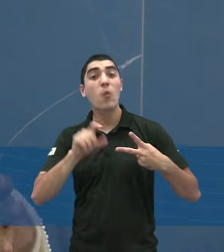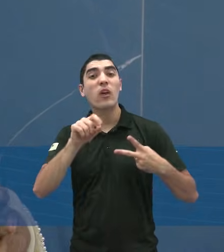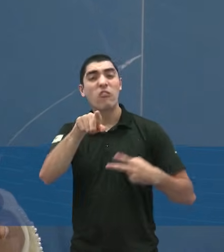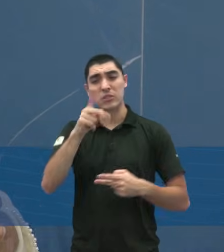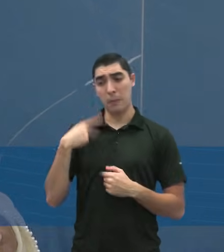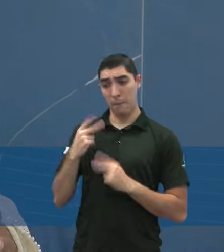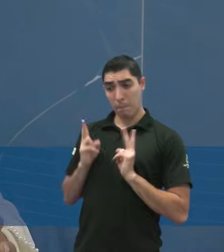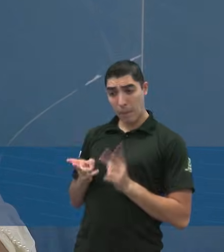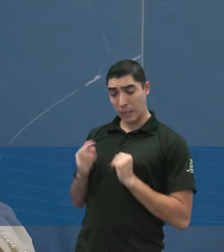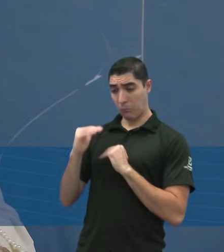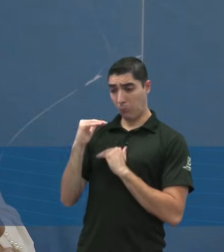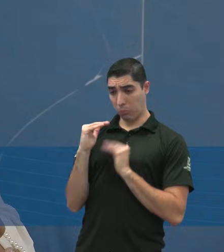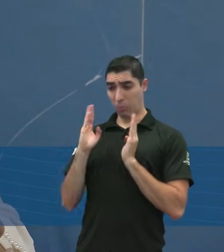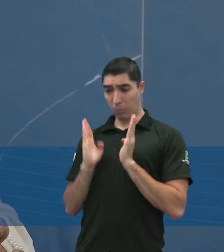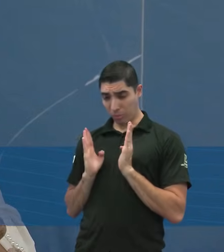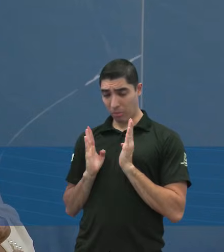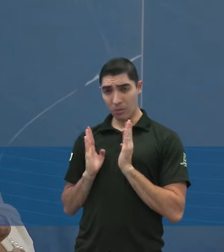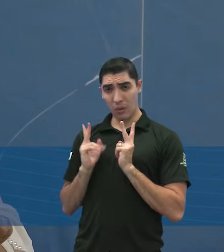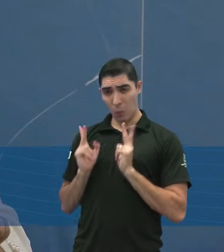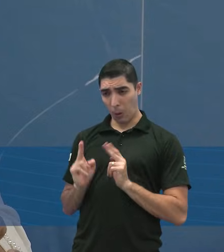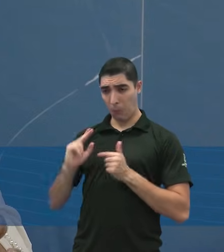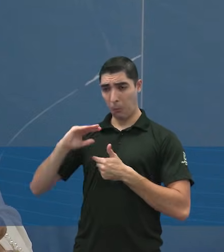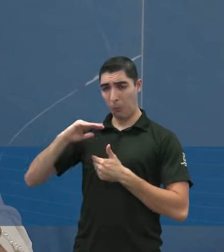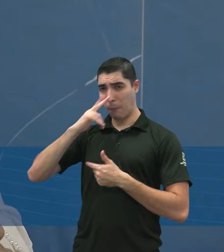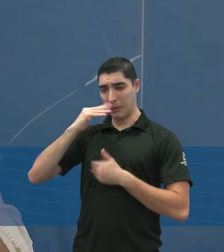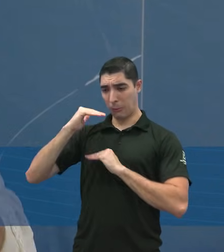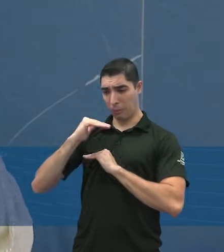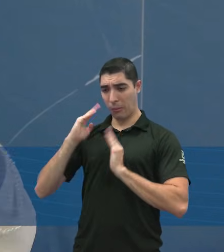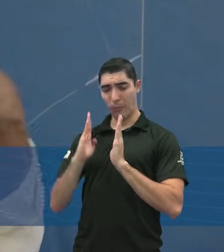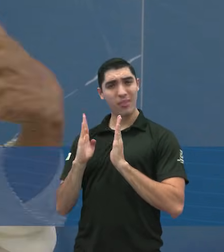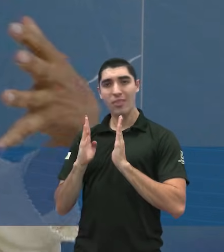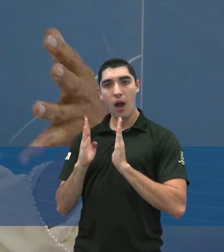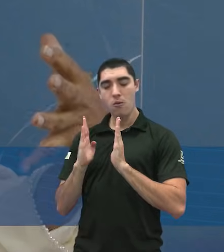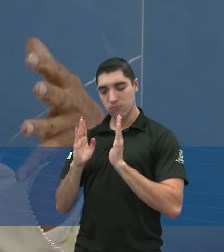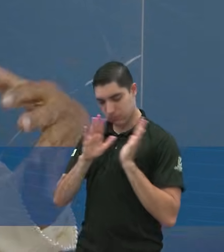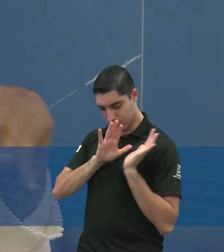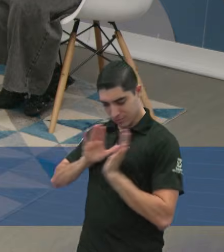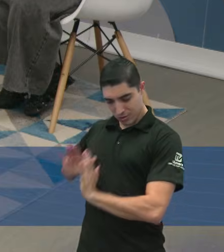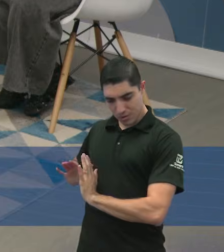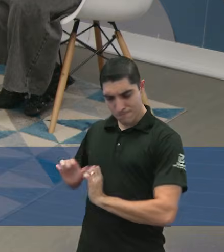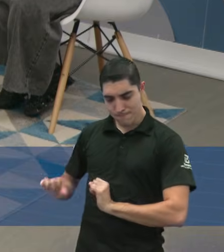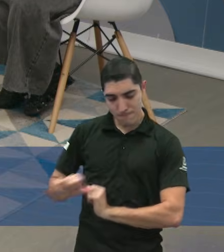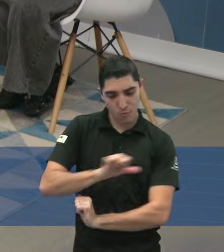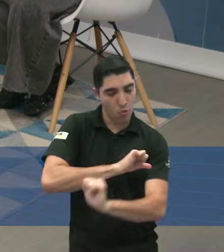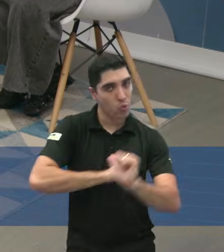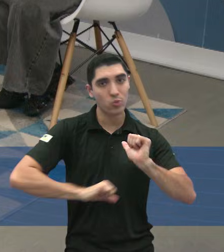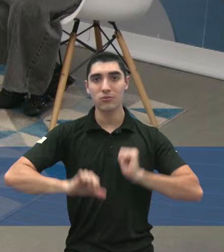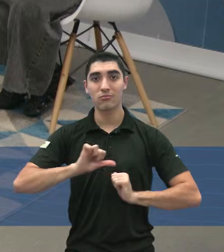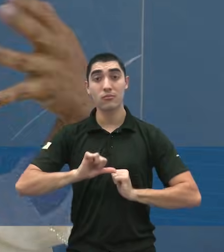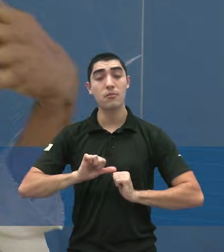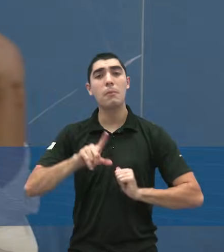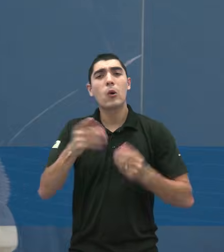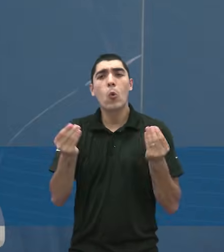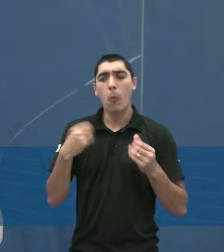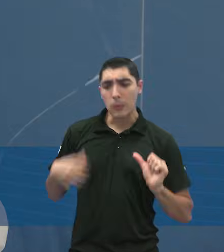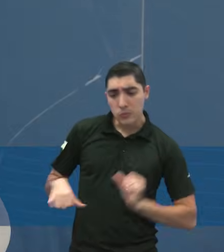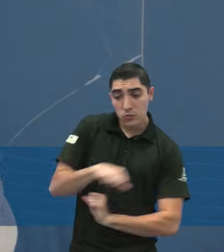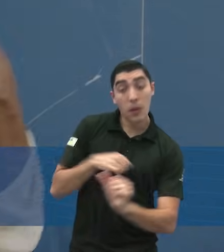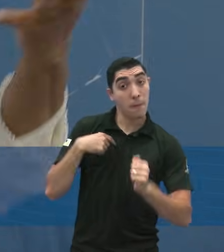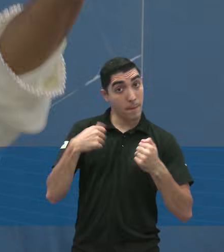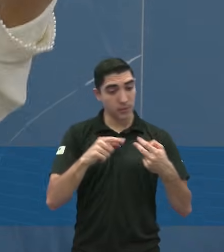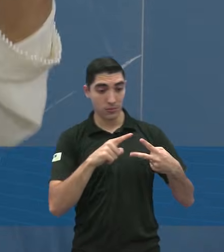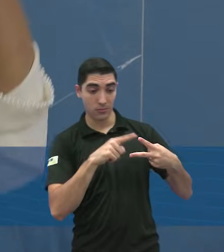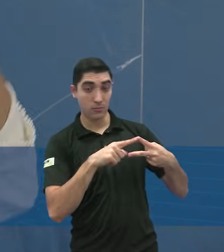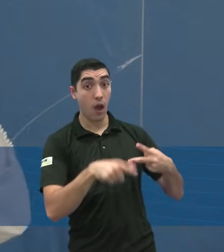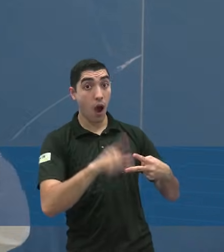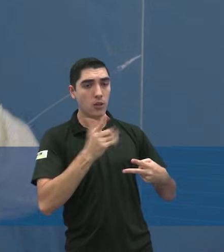de dentro do formato onde você está enlatado, né? Expanda. E o único jeito de você se expandir é se informando. Você